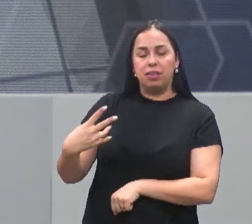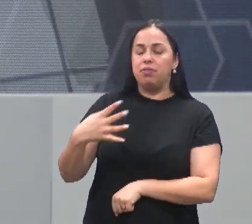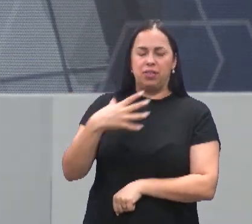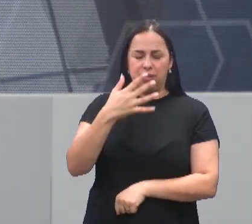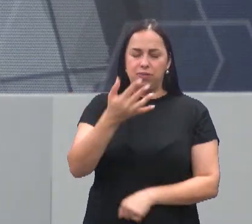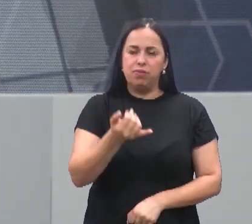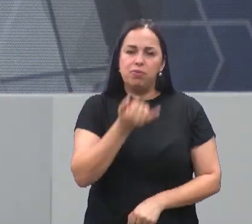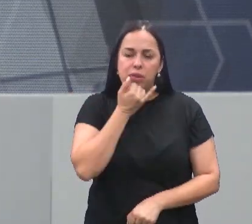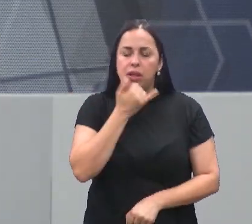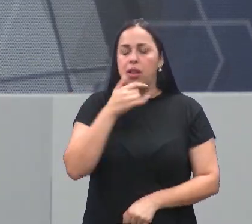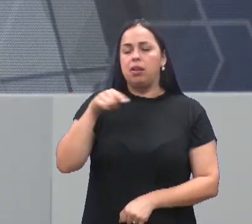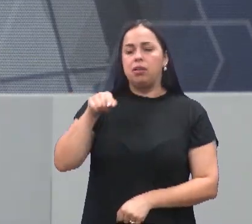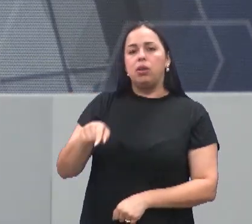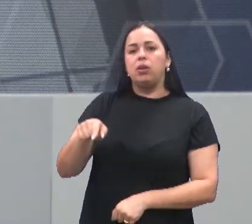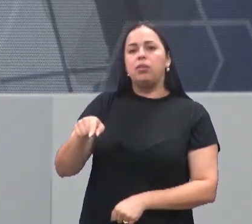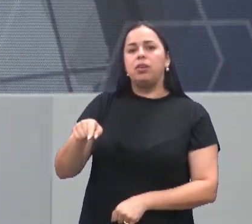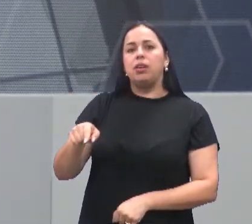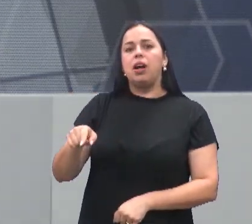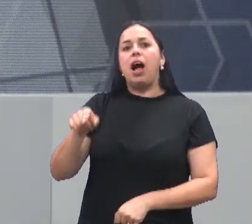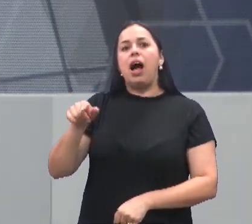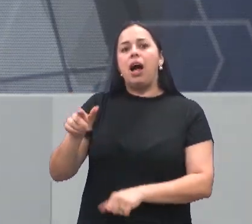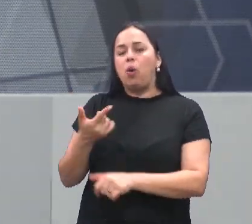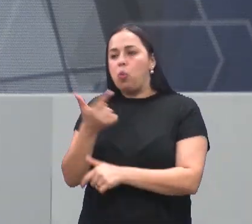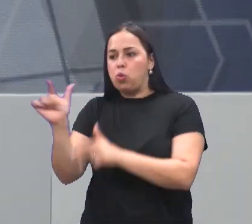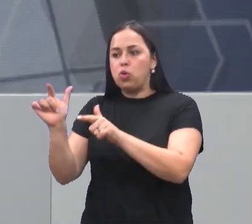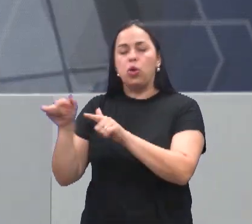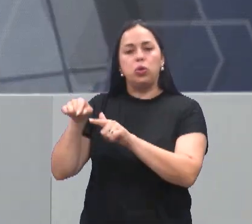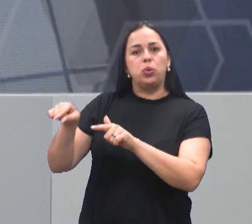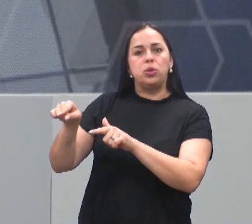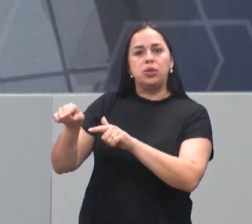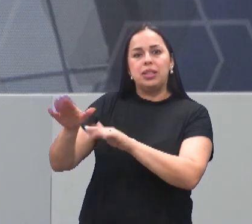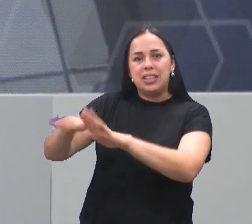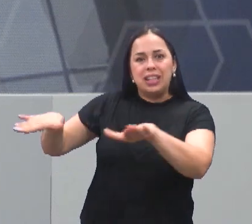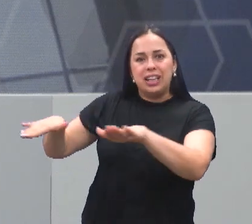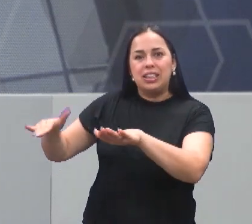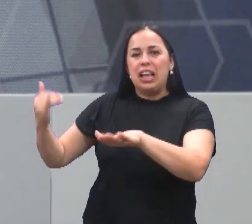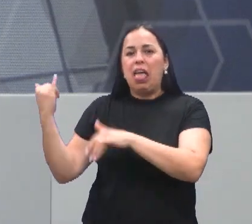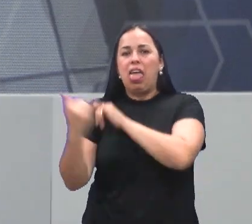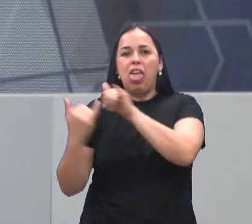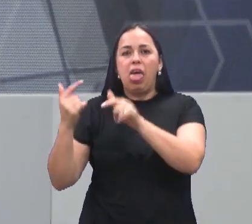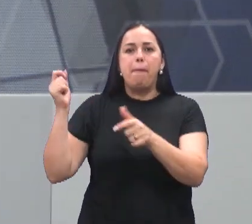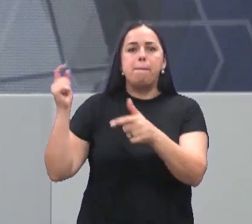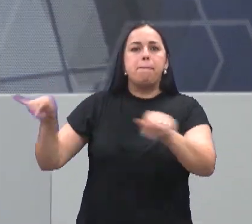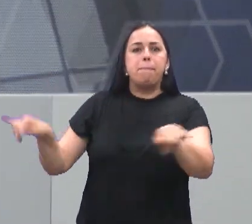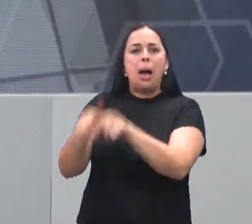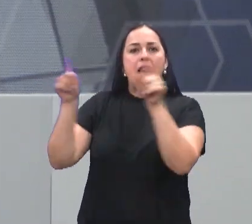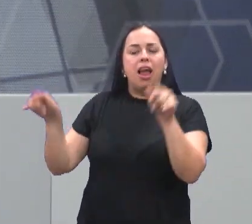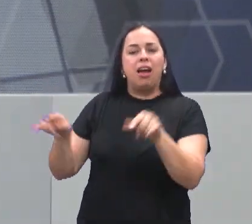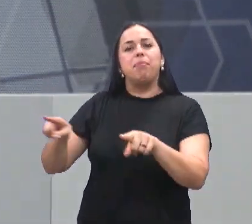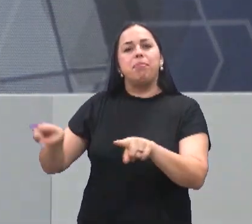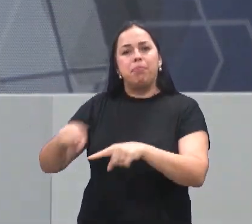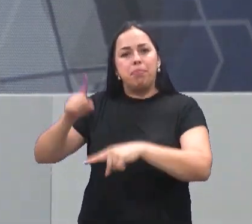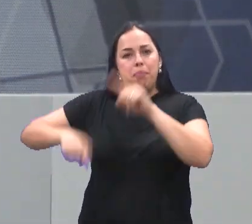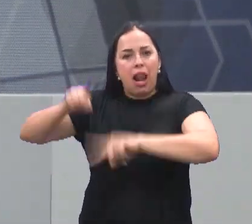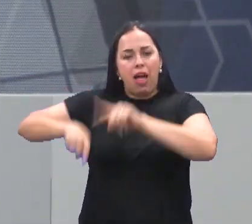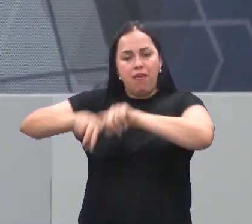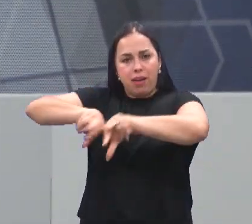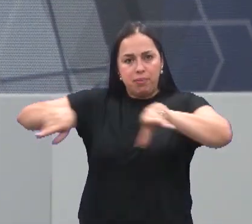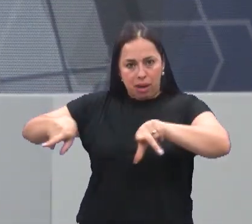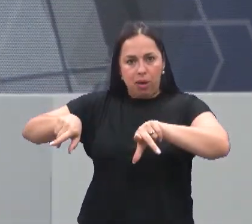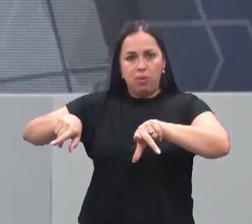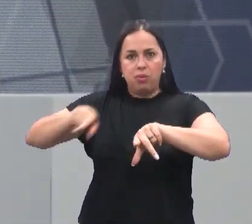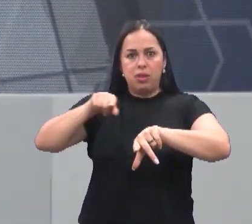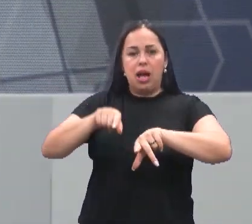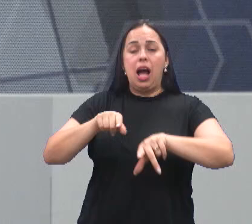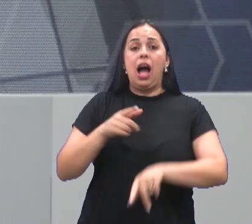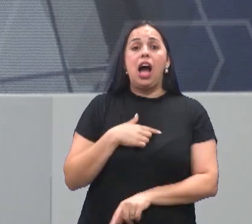desculpa, para o neto. Falaram um palavrão, ele reagiu. O outro irmão, essa é a Priscila. O outro irmão foi